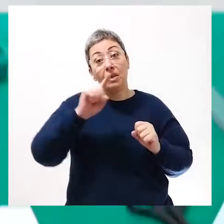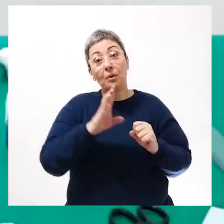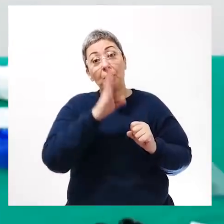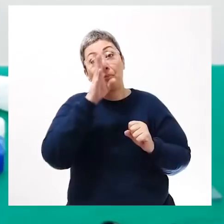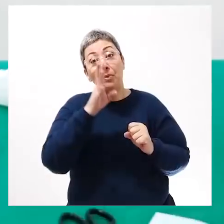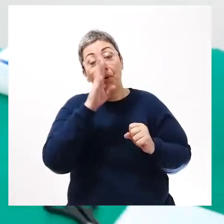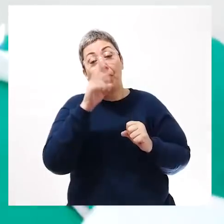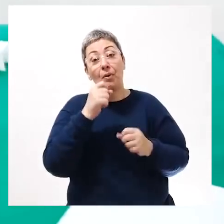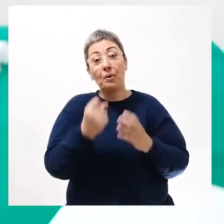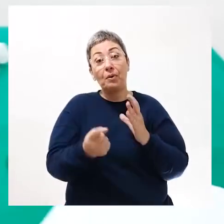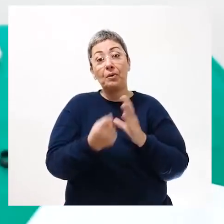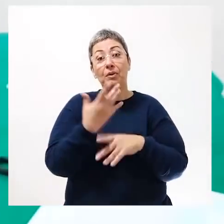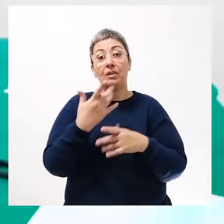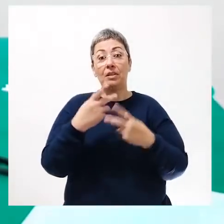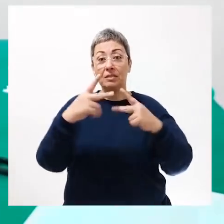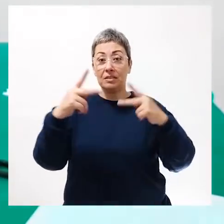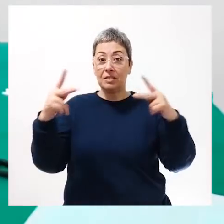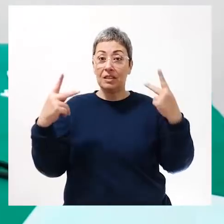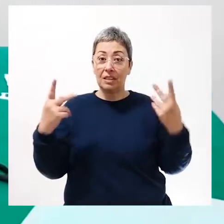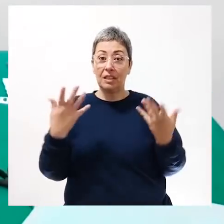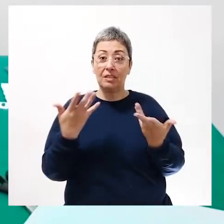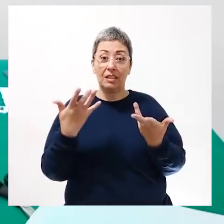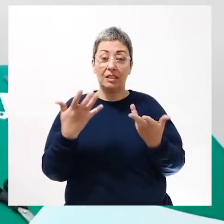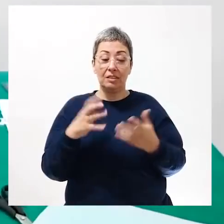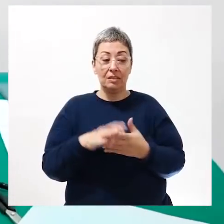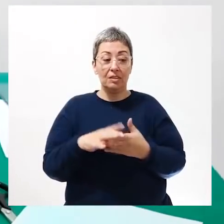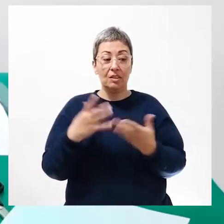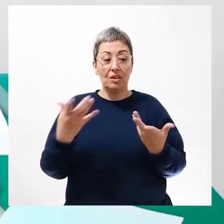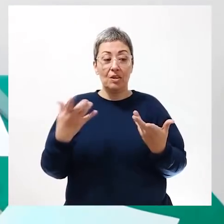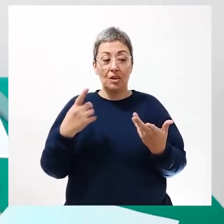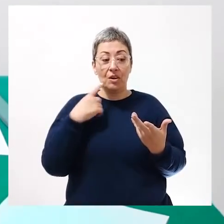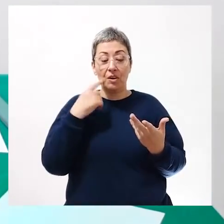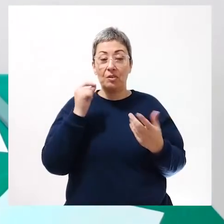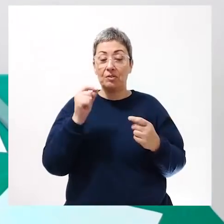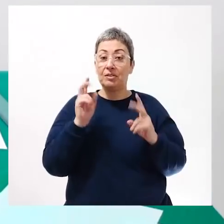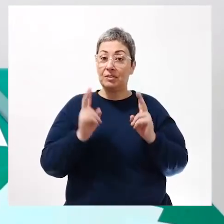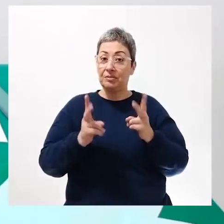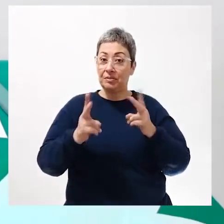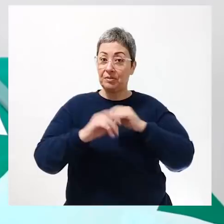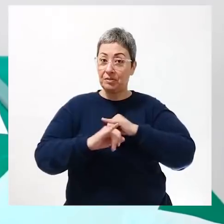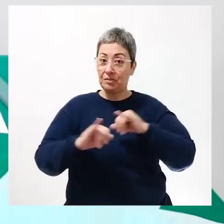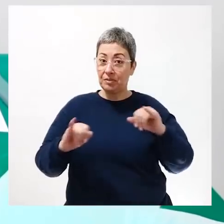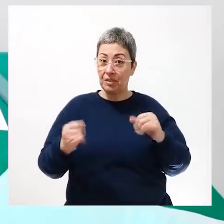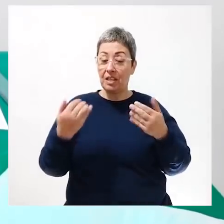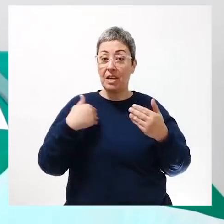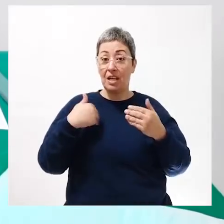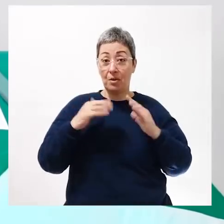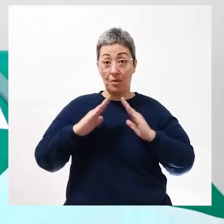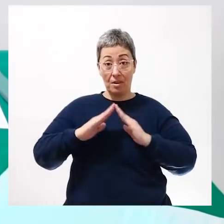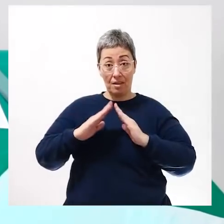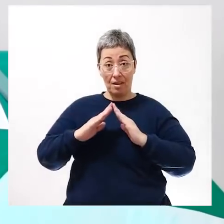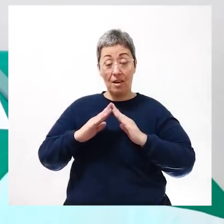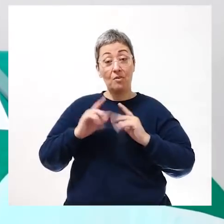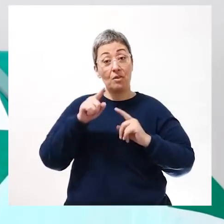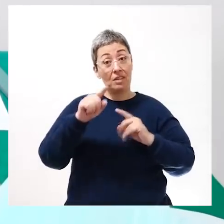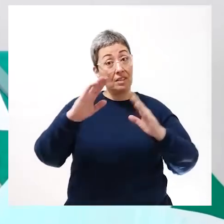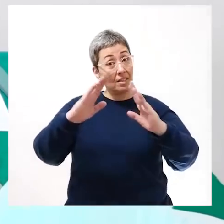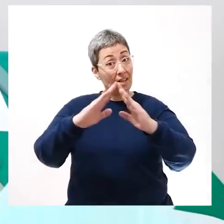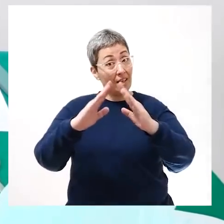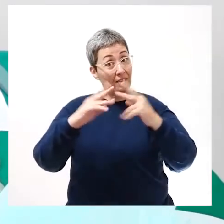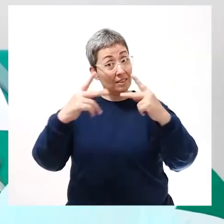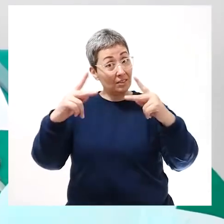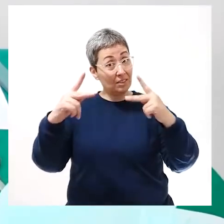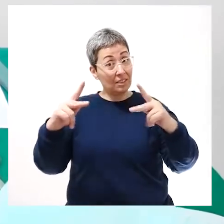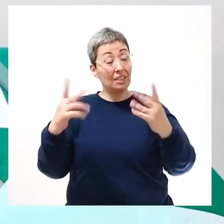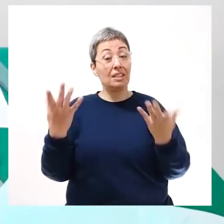vocês criarem aí o que vocês quiserem. E olha, como sempre eu digo, eu aqui na minha casa, vocês